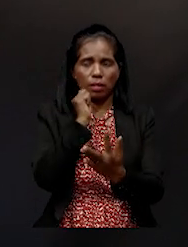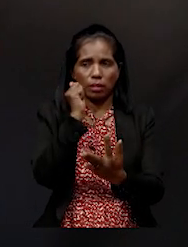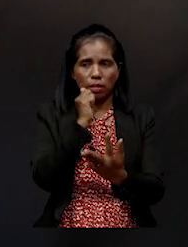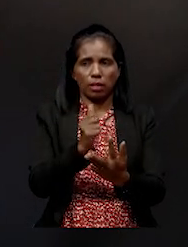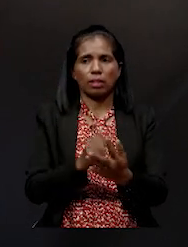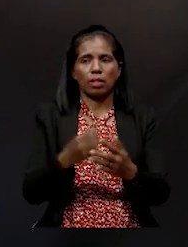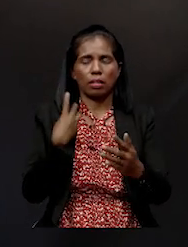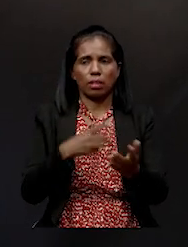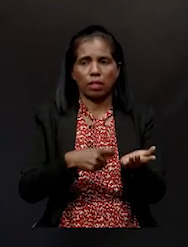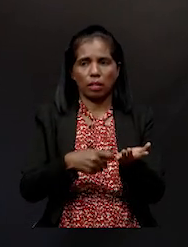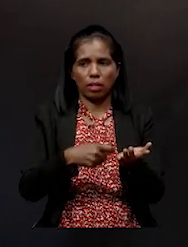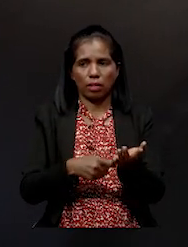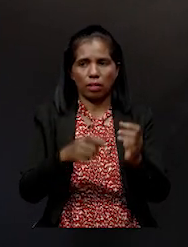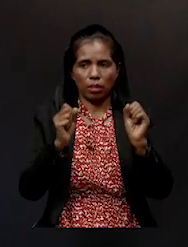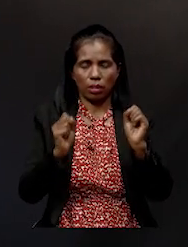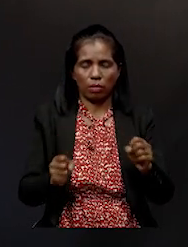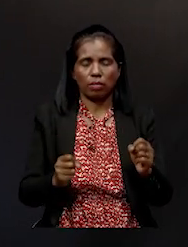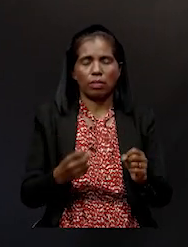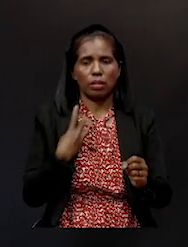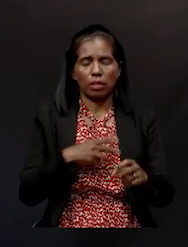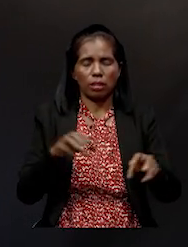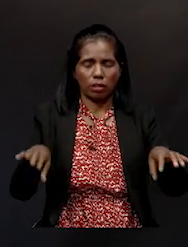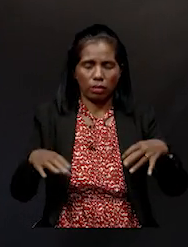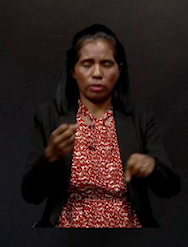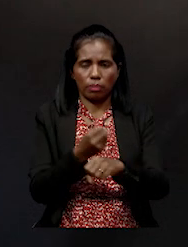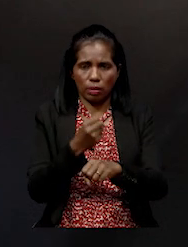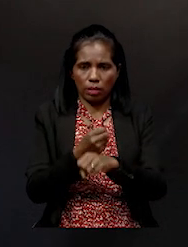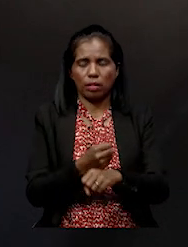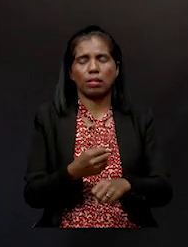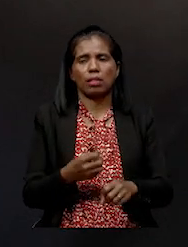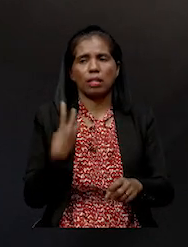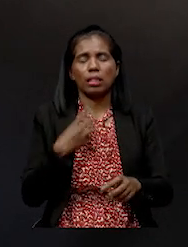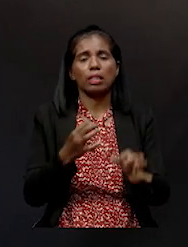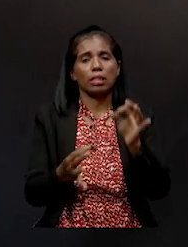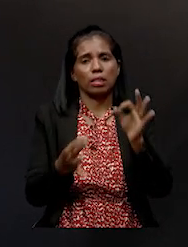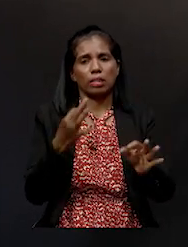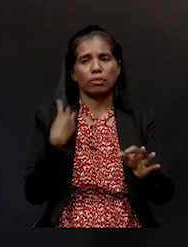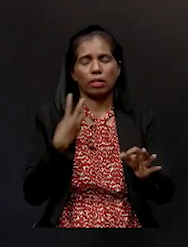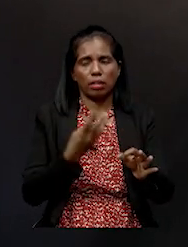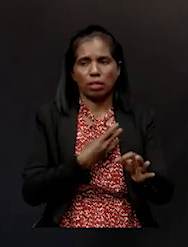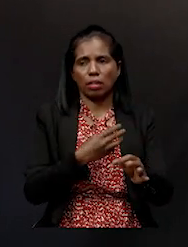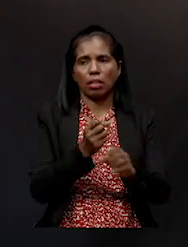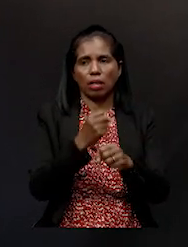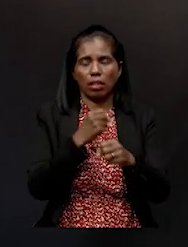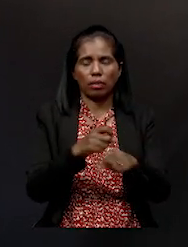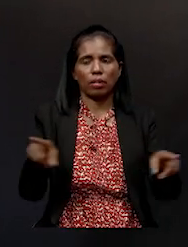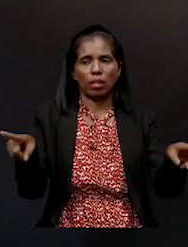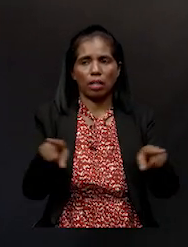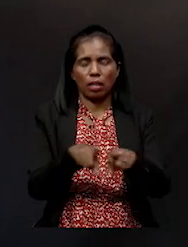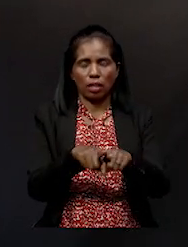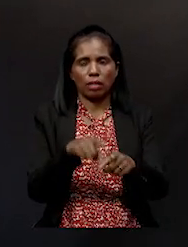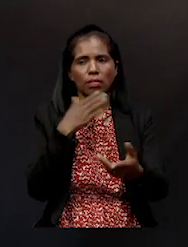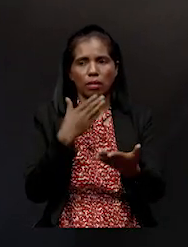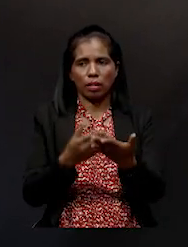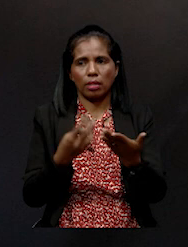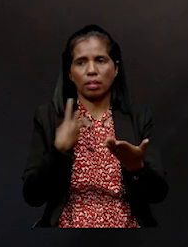de técnico é muito exigente do único, ita tem que reconhecer dané. Mas bem se ita halo ajustamento de dia,